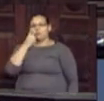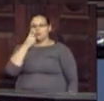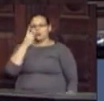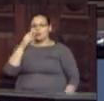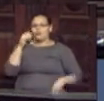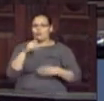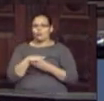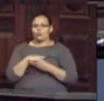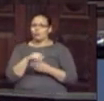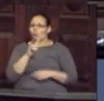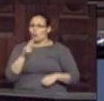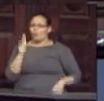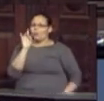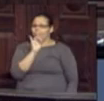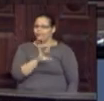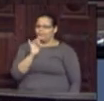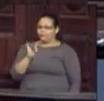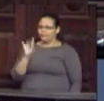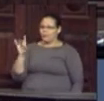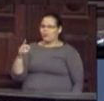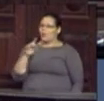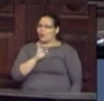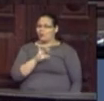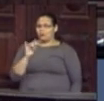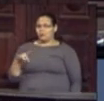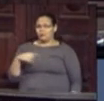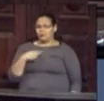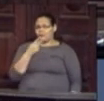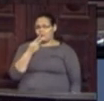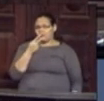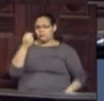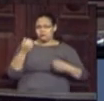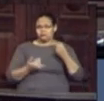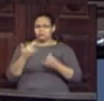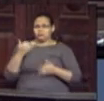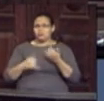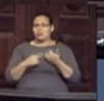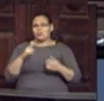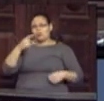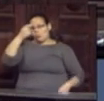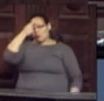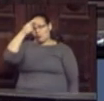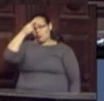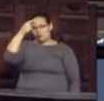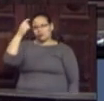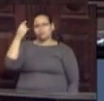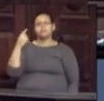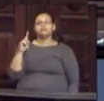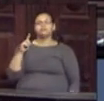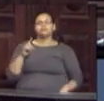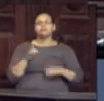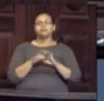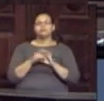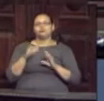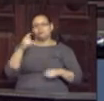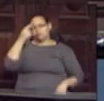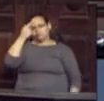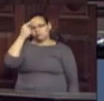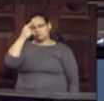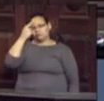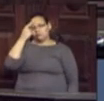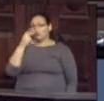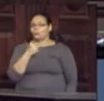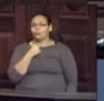votem nominalmente, e cada um se posiciona, como for de sua livre consciência, e defende seus argumentos depois na declaração de voto. O